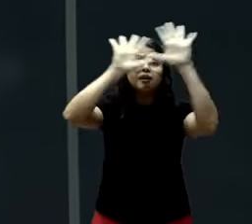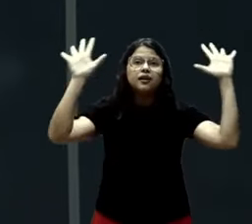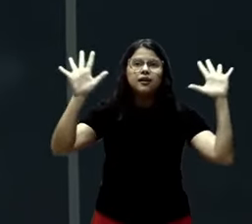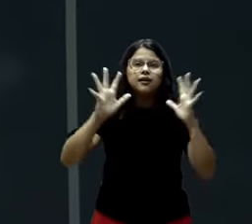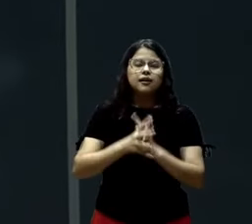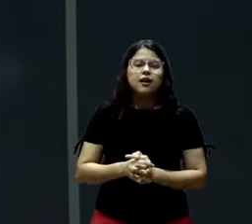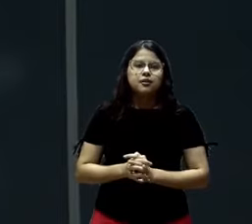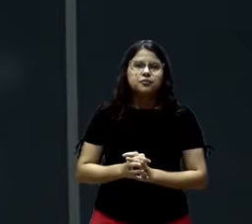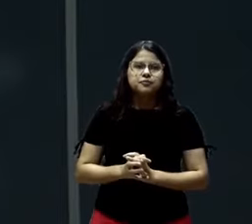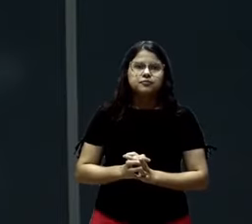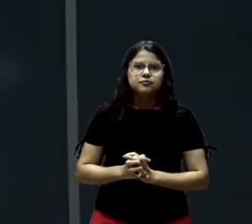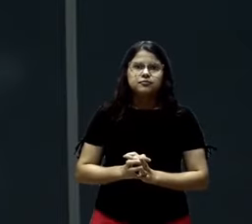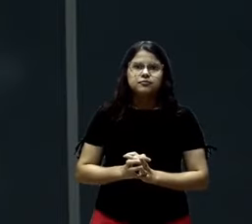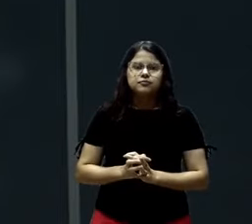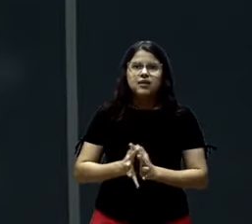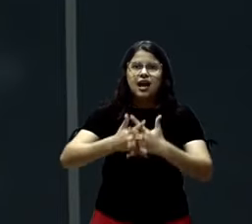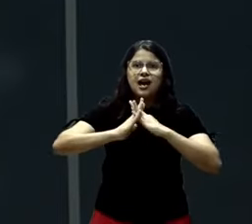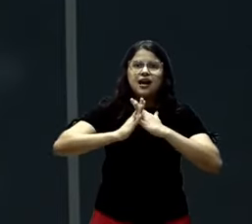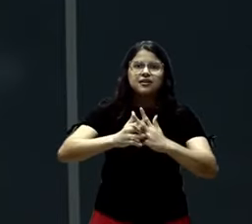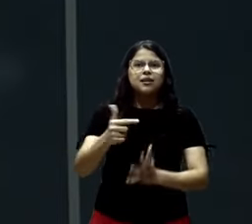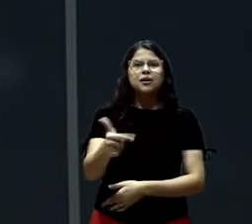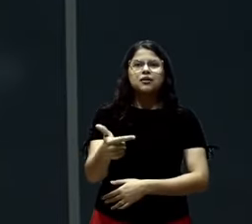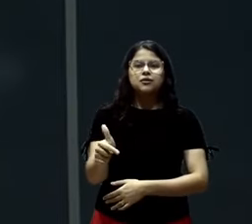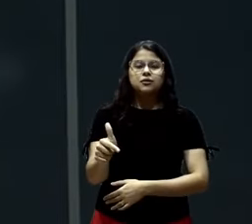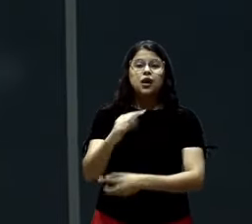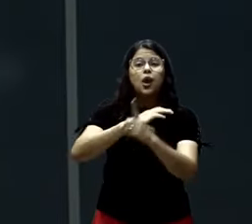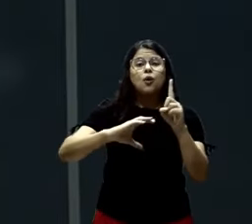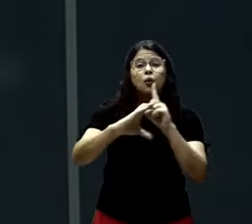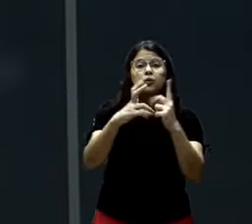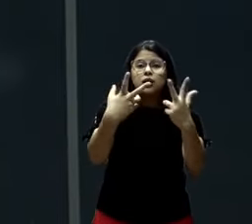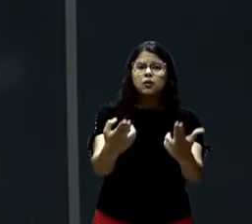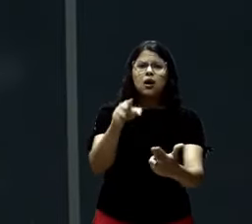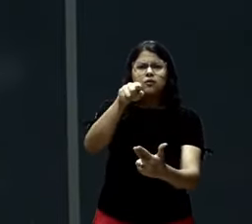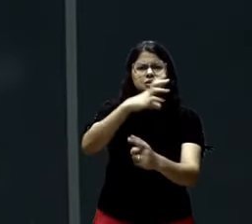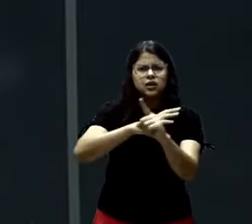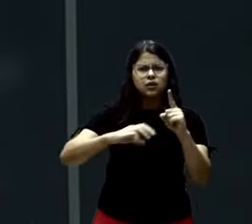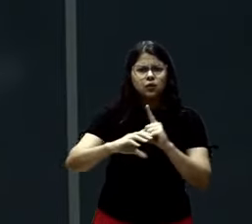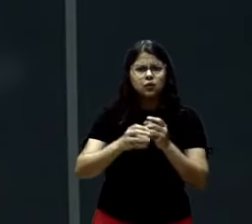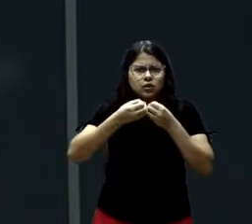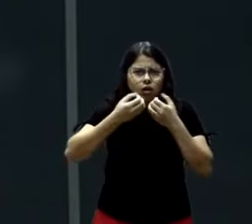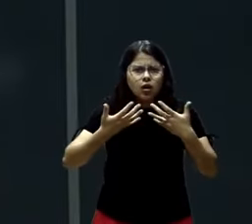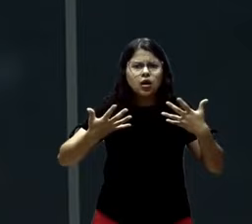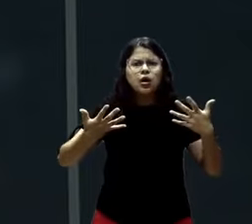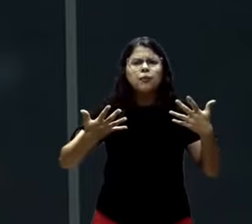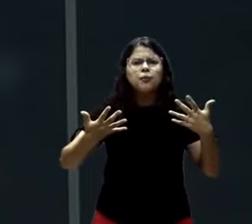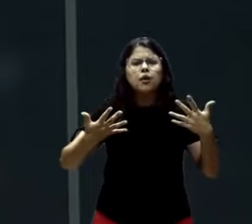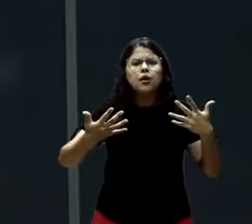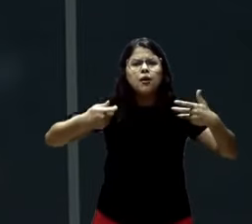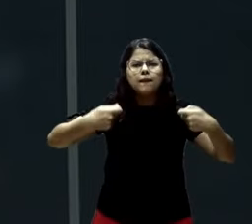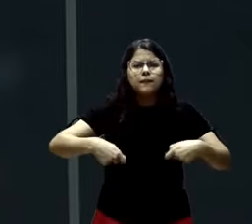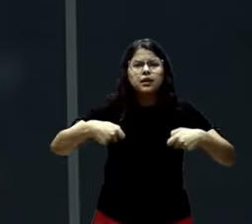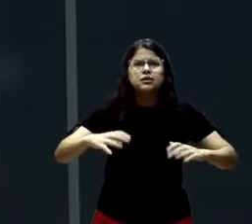tinha chiado. Para o culto ser gostoso, tem que começar com oração. E a oração começa